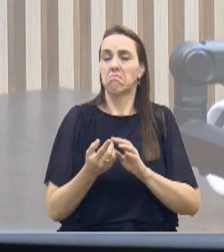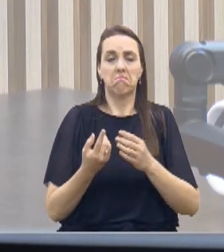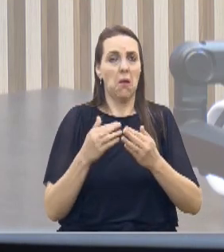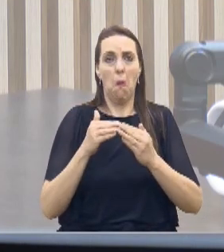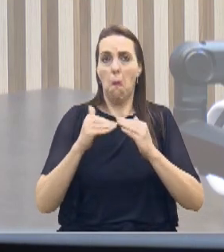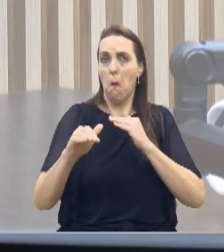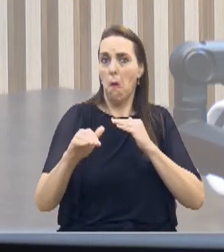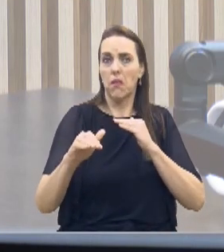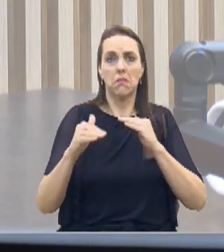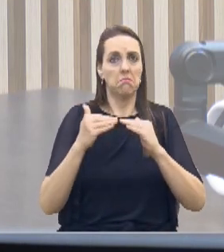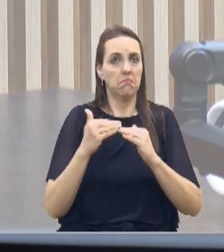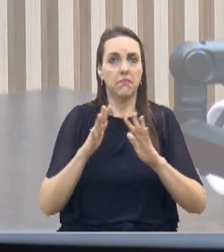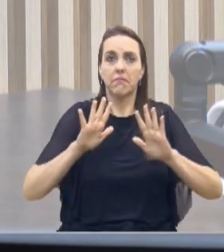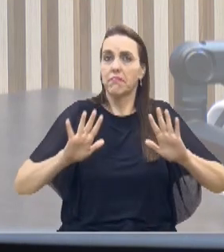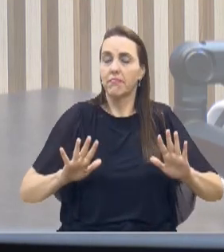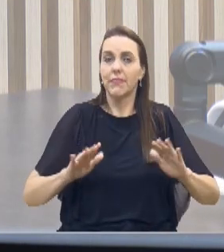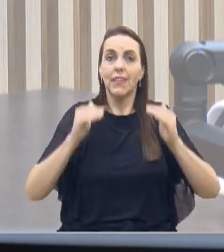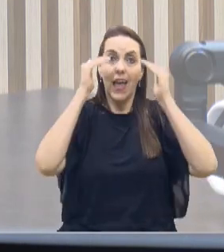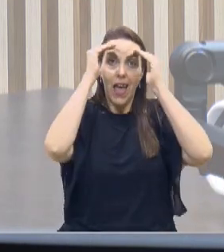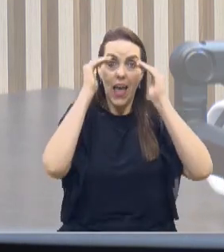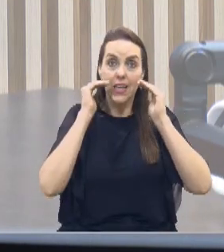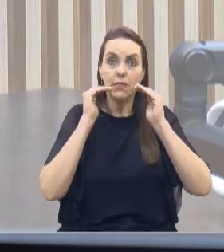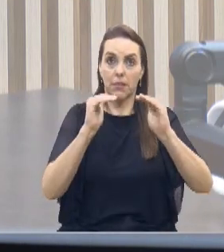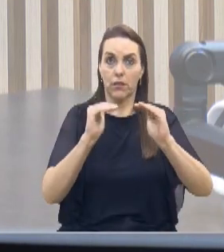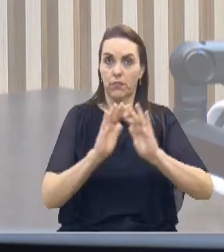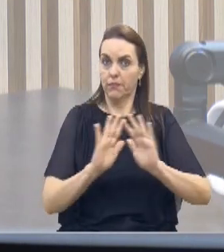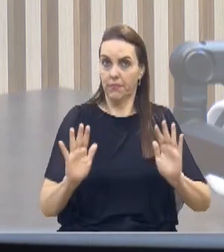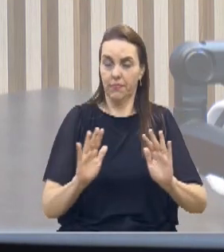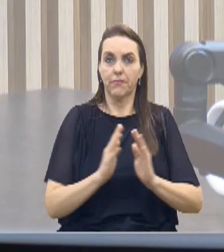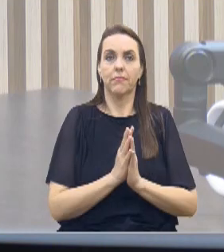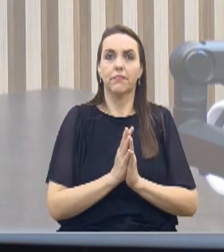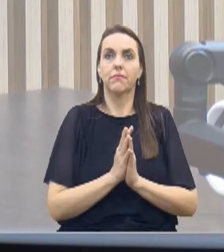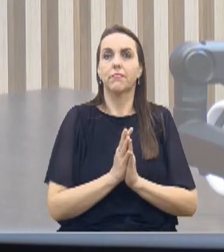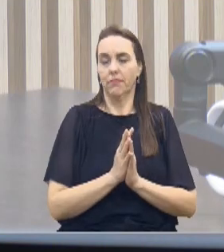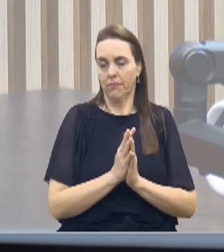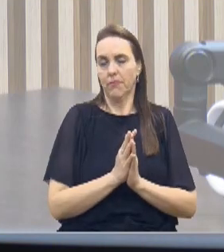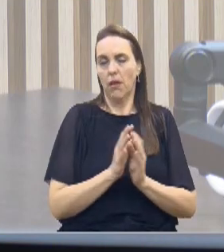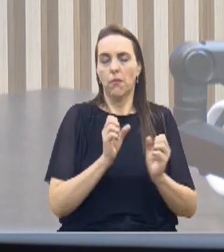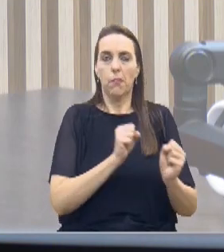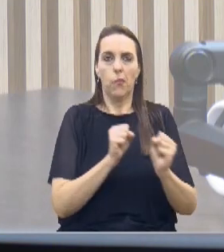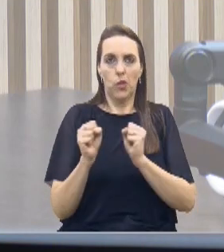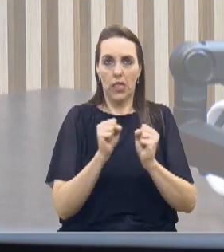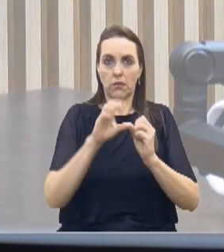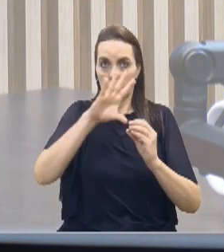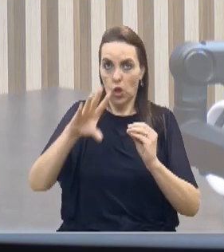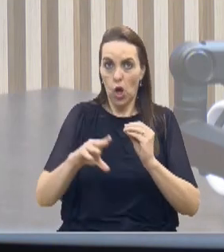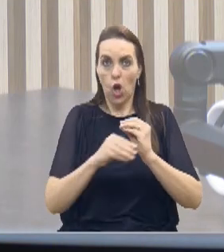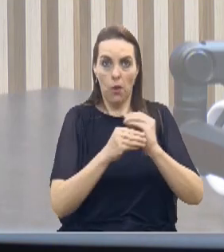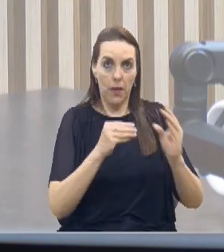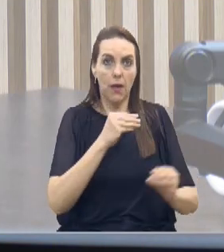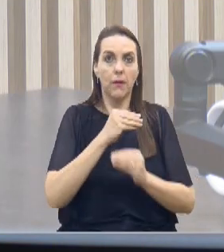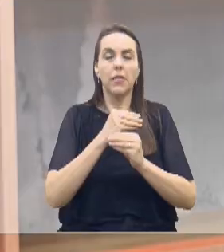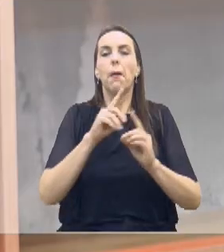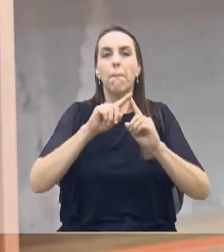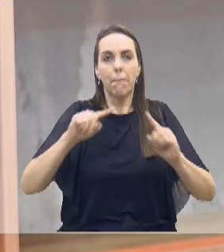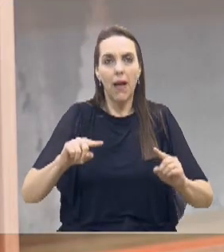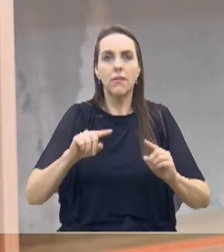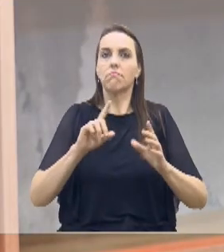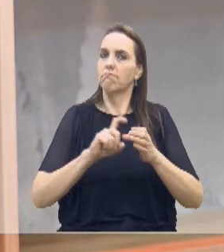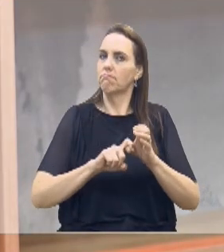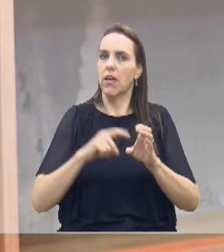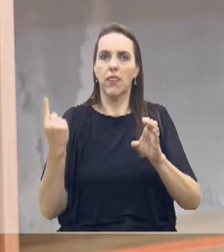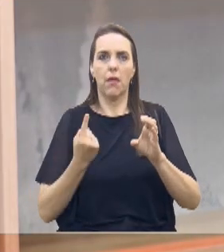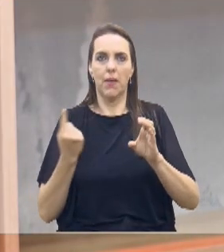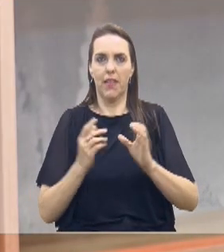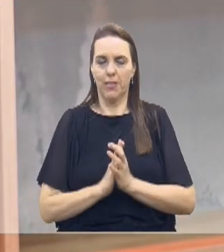partido. Porque há respeito. Exato. Que são poderes complementares, obviamente, mas são independentes. Presidente, nós estamos